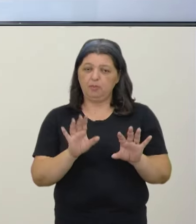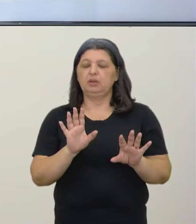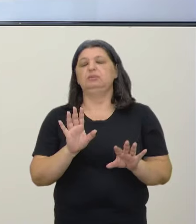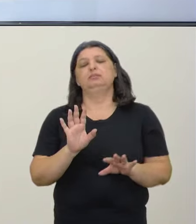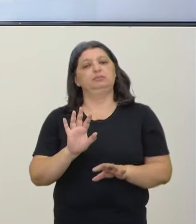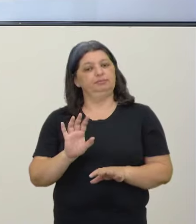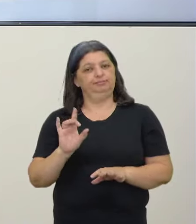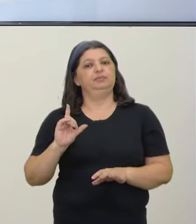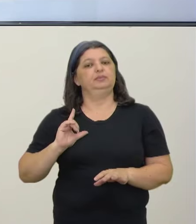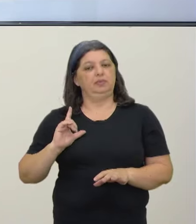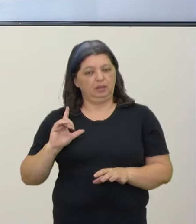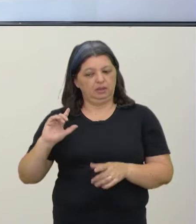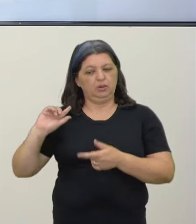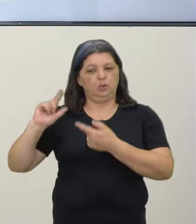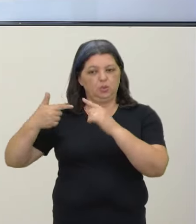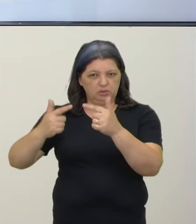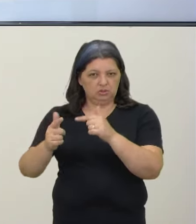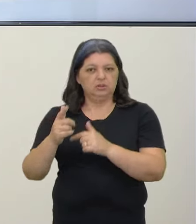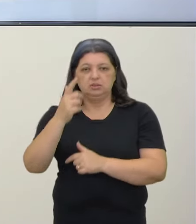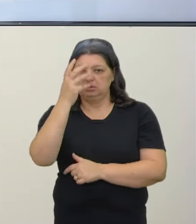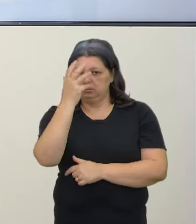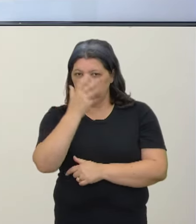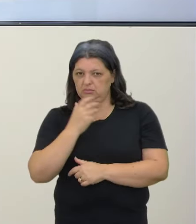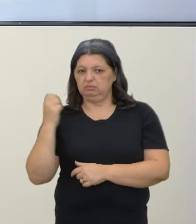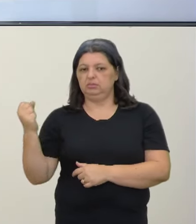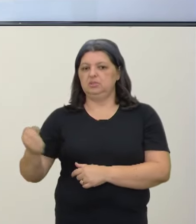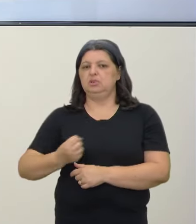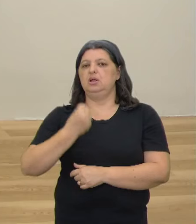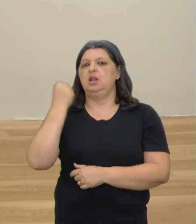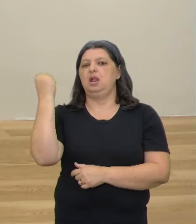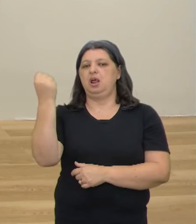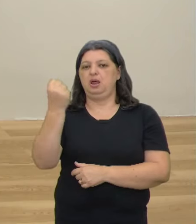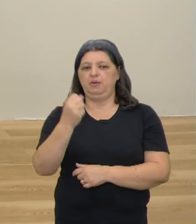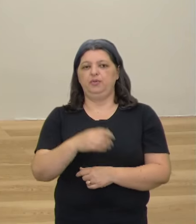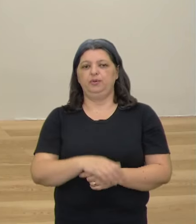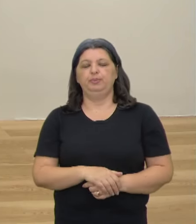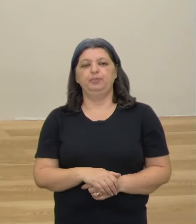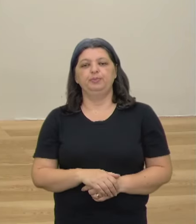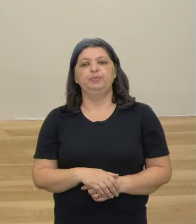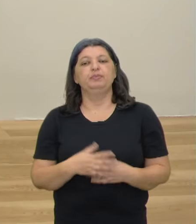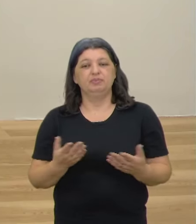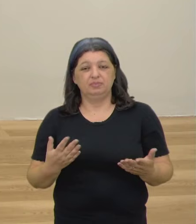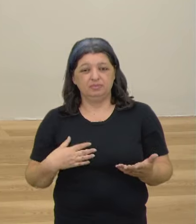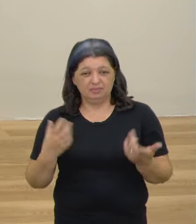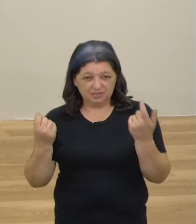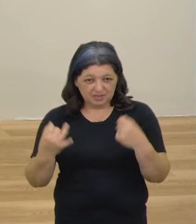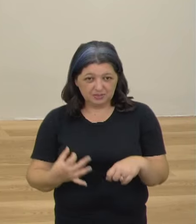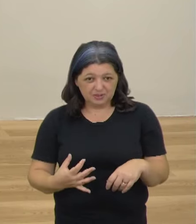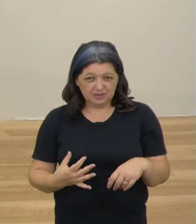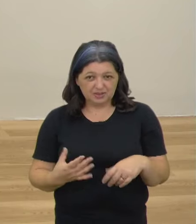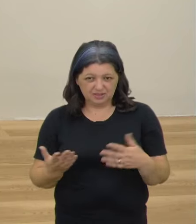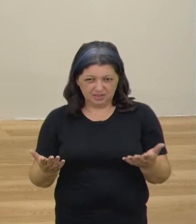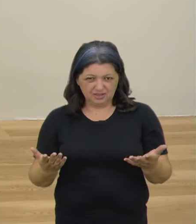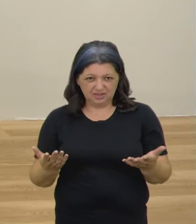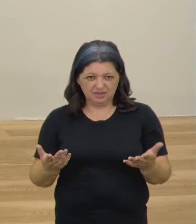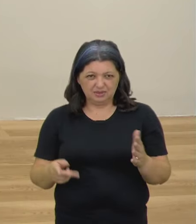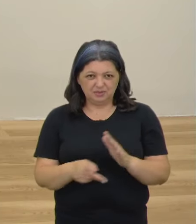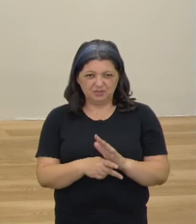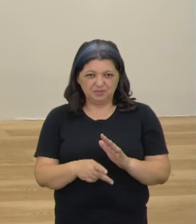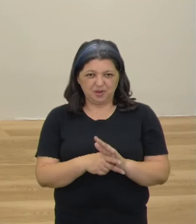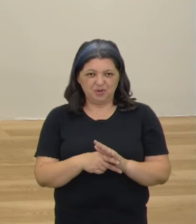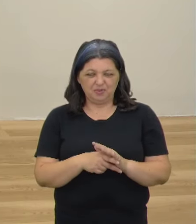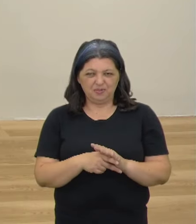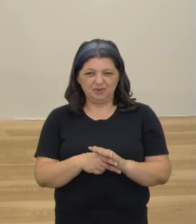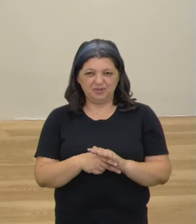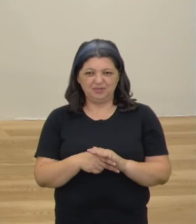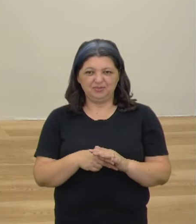consequências e consequências muito graves, né? Posso pôr um pouquinho de fogo no palheiro? Ou não? Só se for no parquinho. No parquinho. Fogo no parquinho.